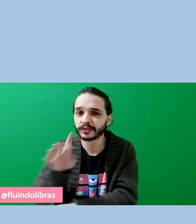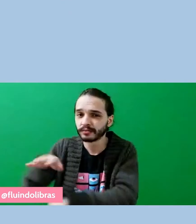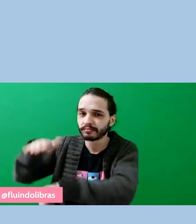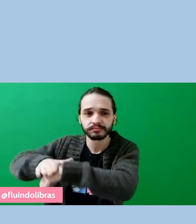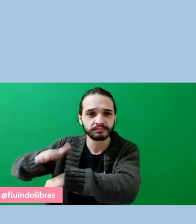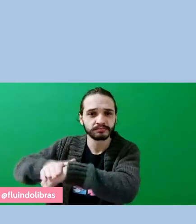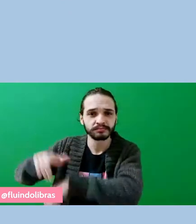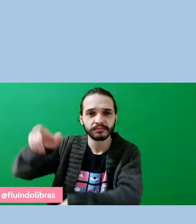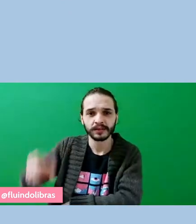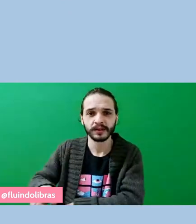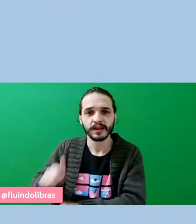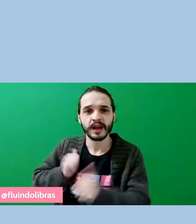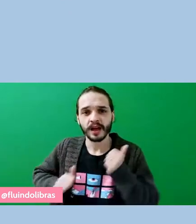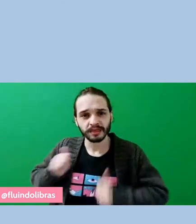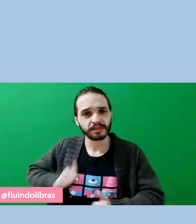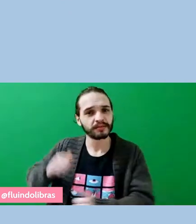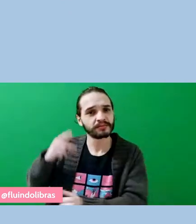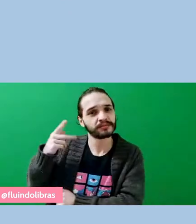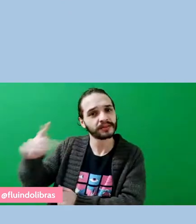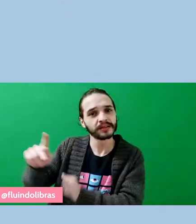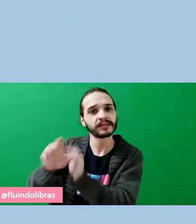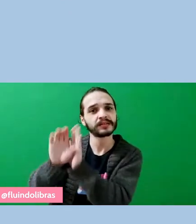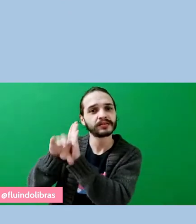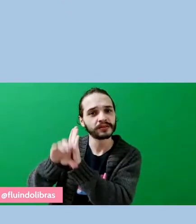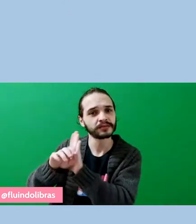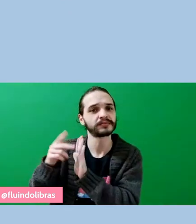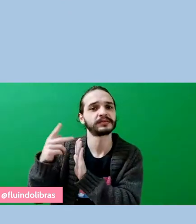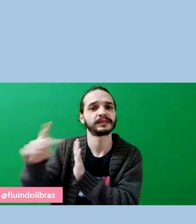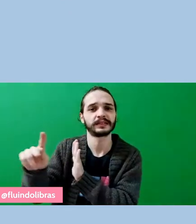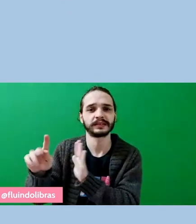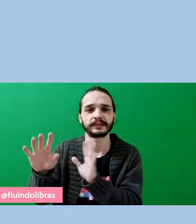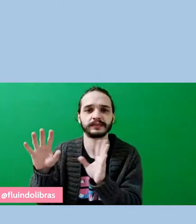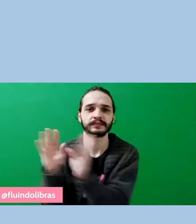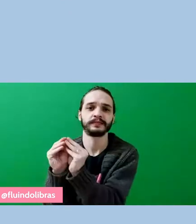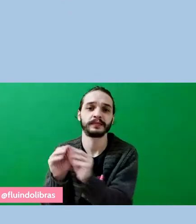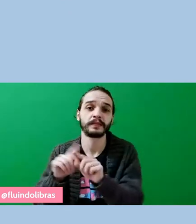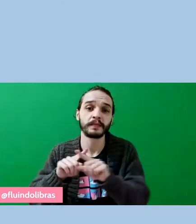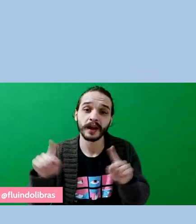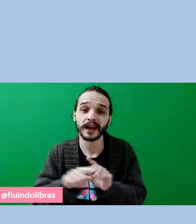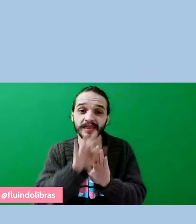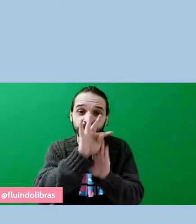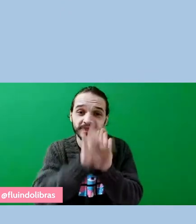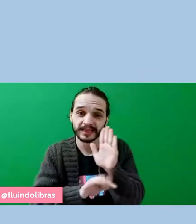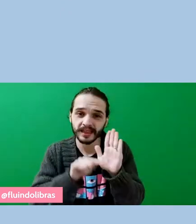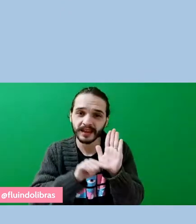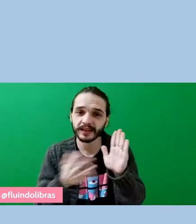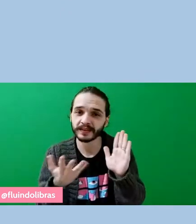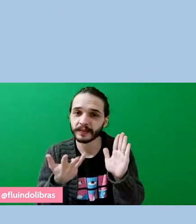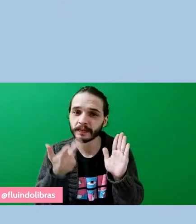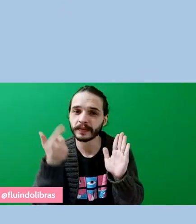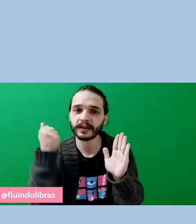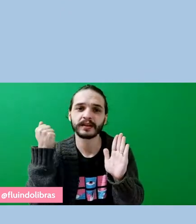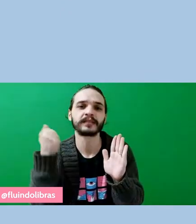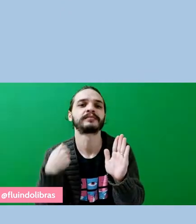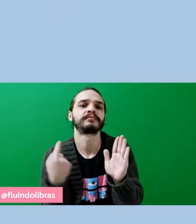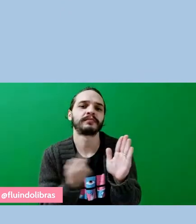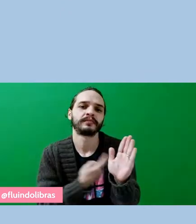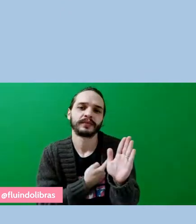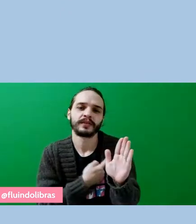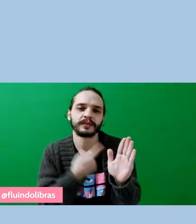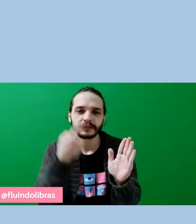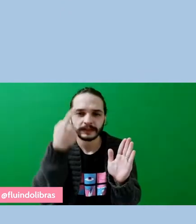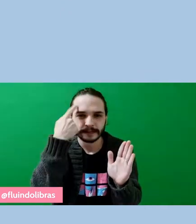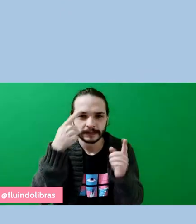com os atores dele, da concepção dele, né? Mas, como esse texto é fascinante, a gente, obviamente, encontrou milhões de entradas